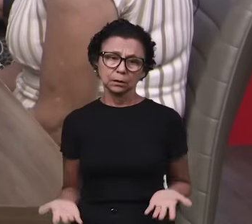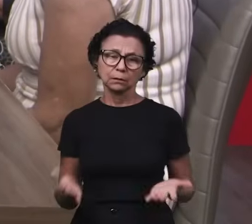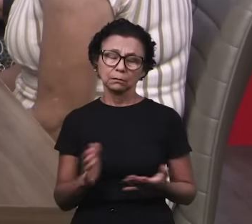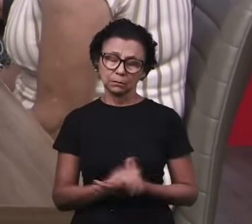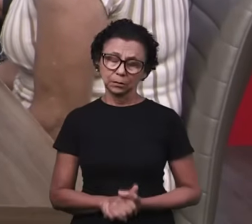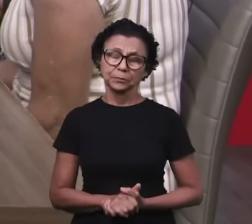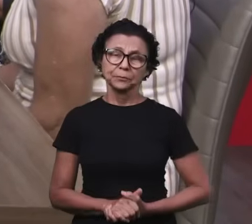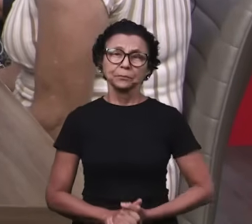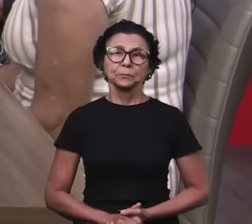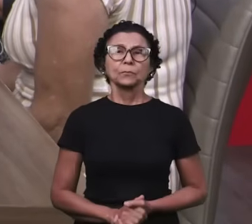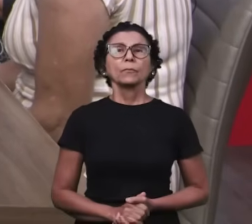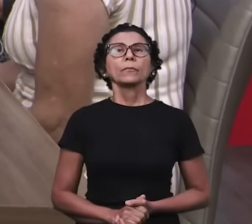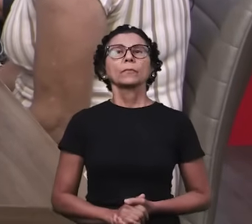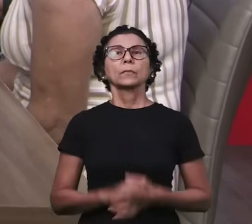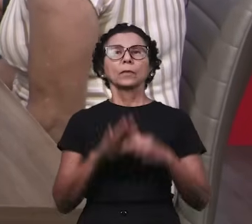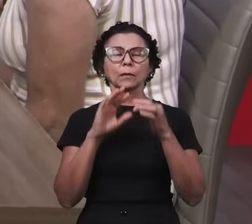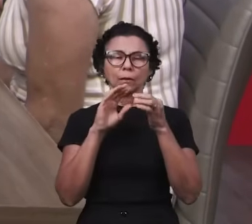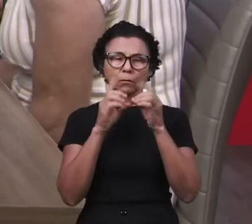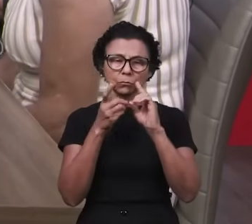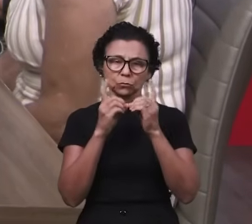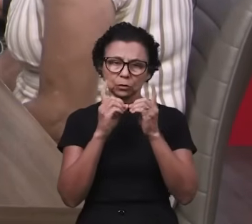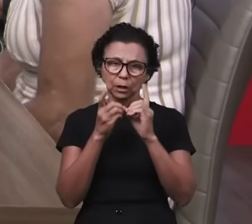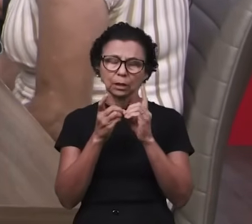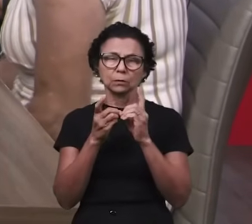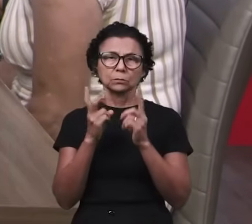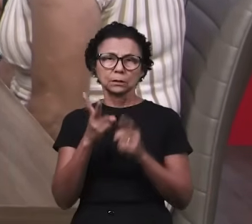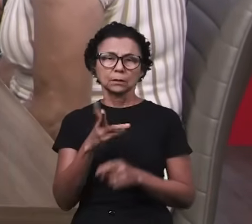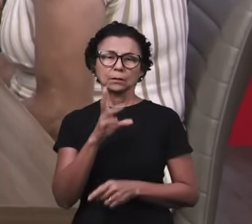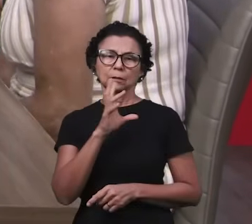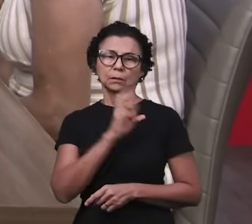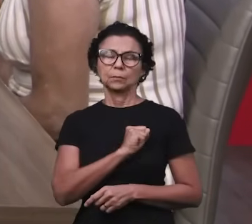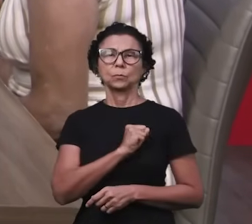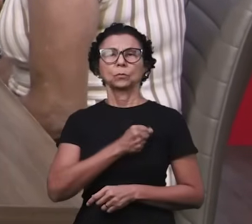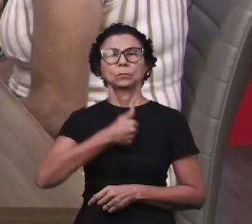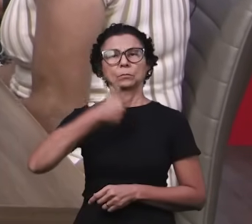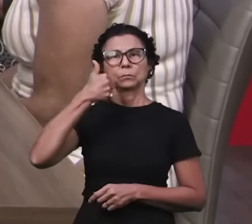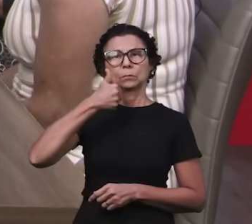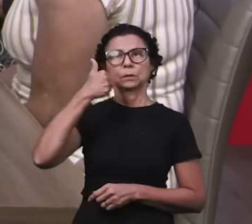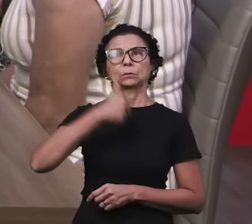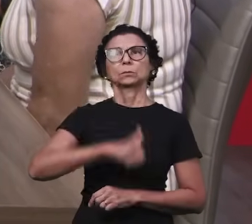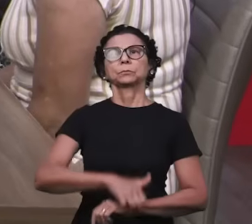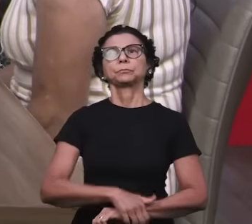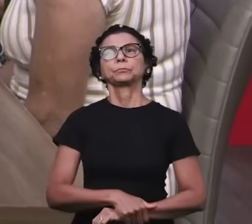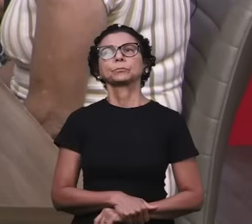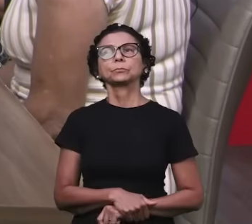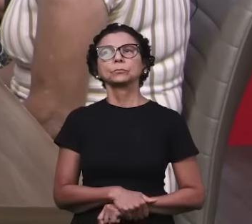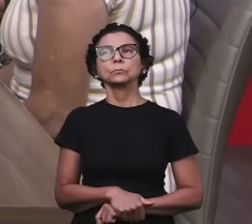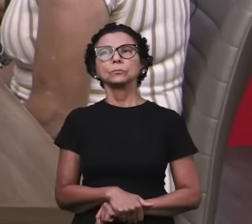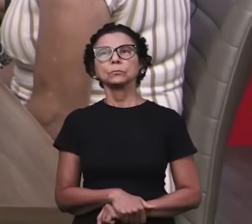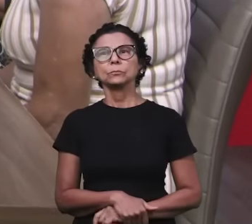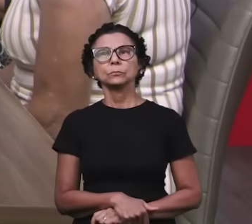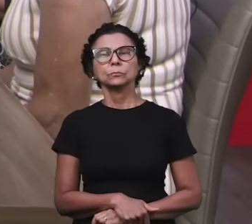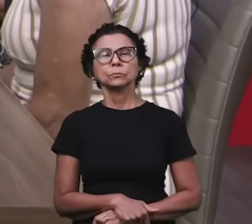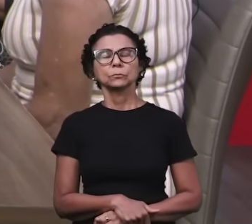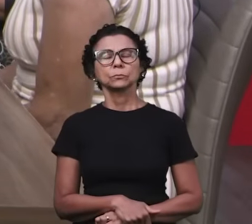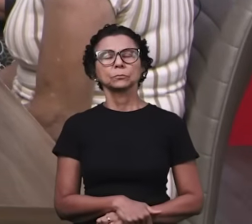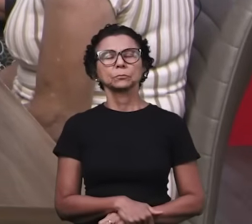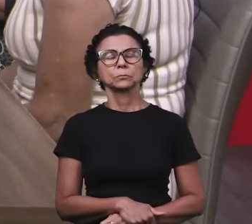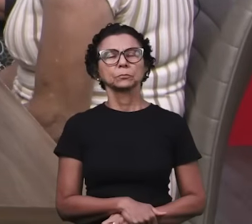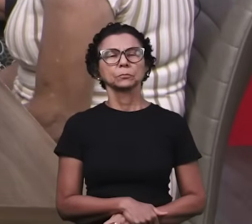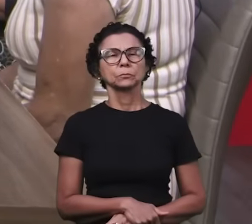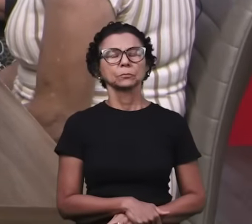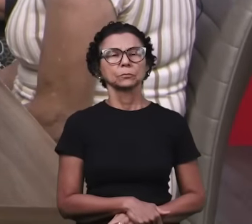mas todo diálogo tem que ser com amor. Isso é muito sério, irmã, porque como